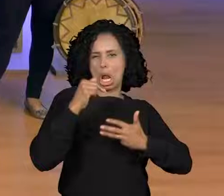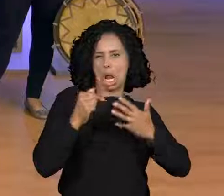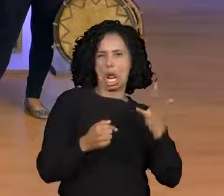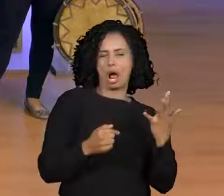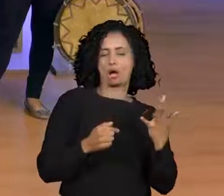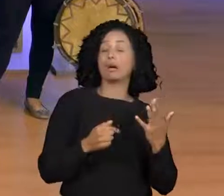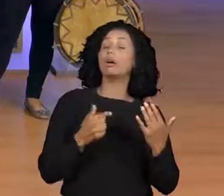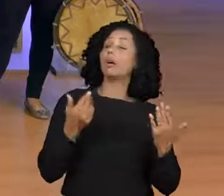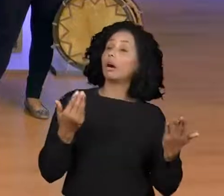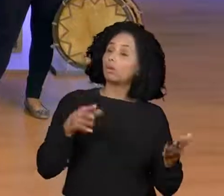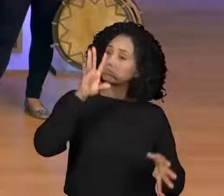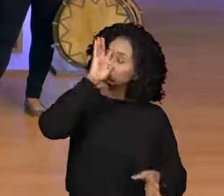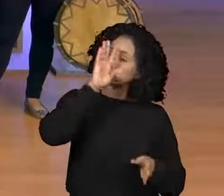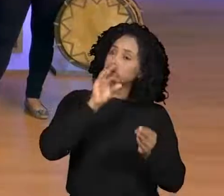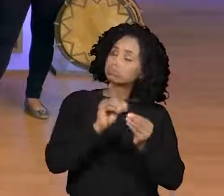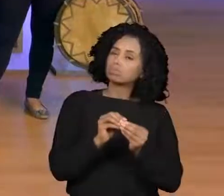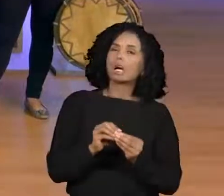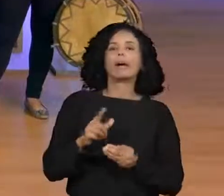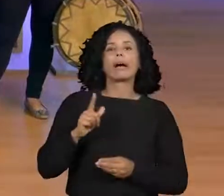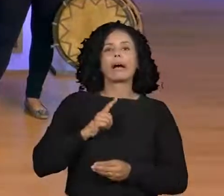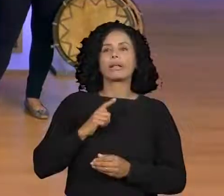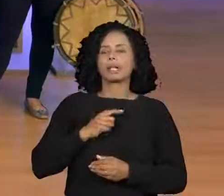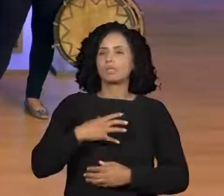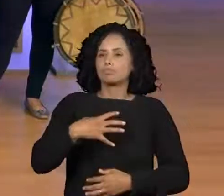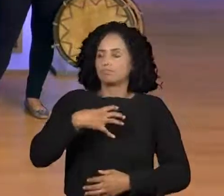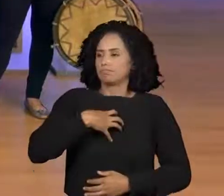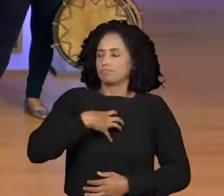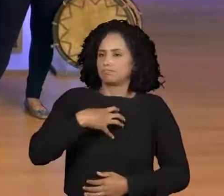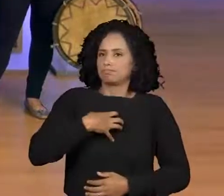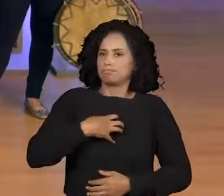intensidade diferente, com duração diferente para criar um